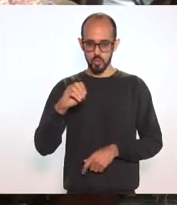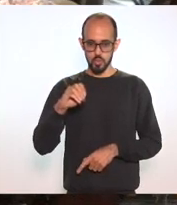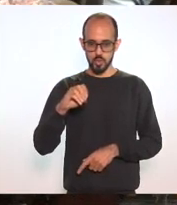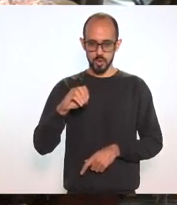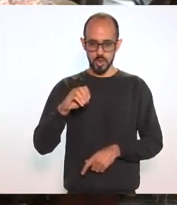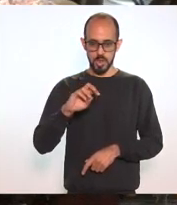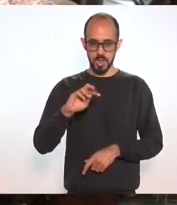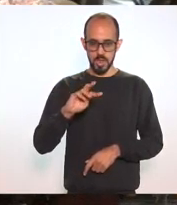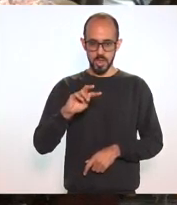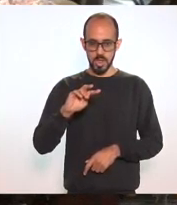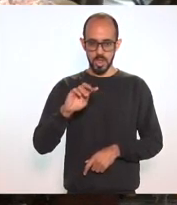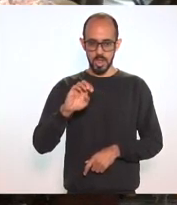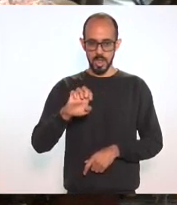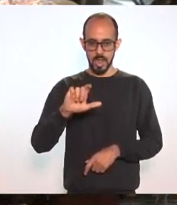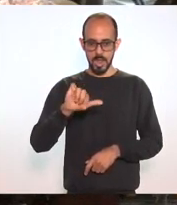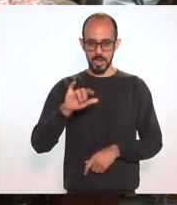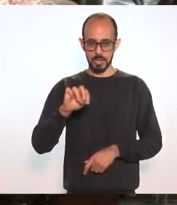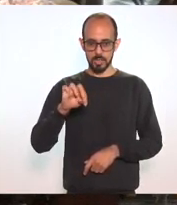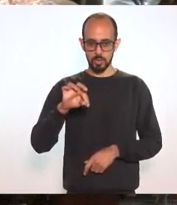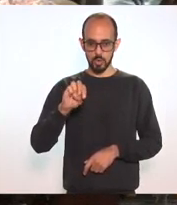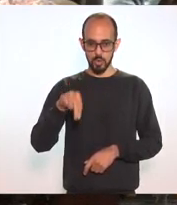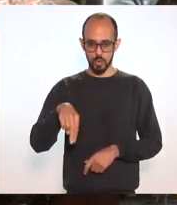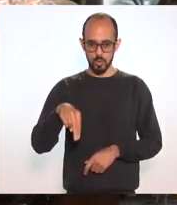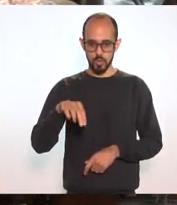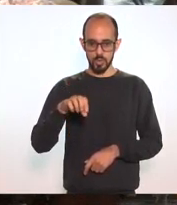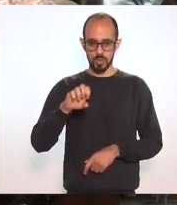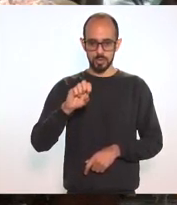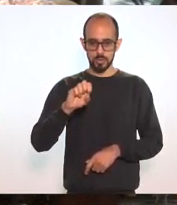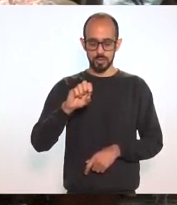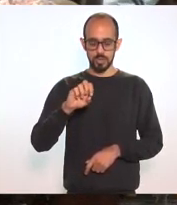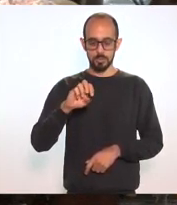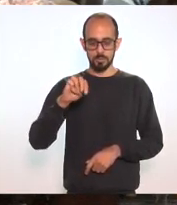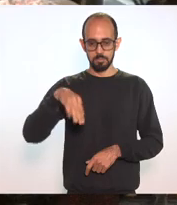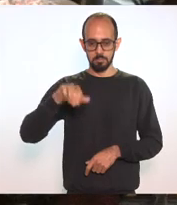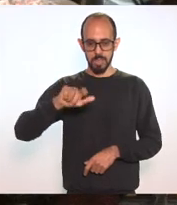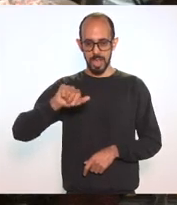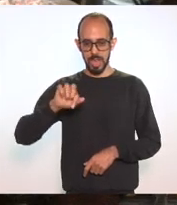Ellington, Marta Rocha, Samuel Malafaia,